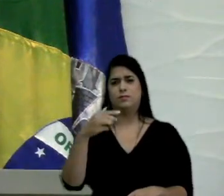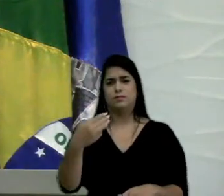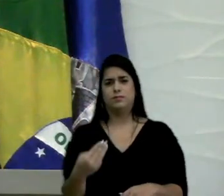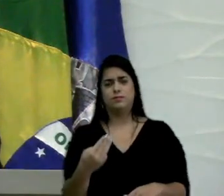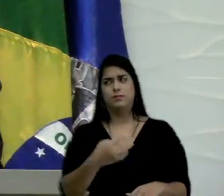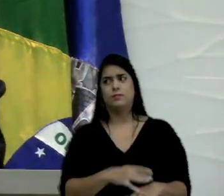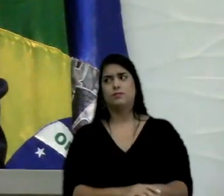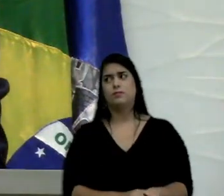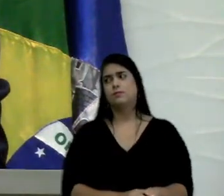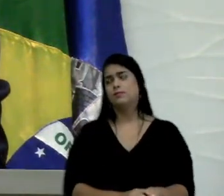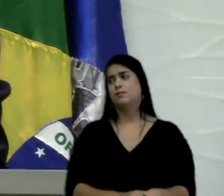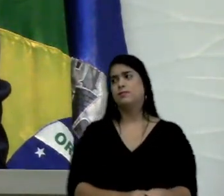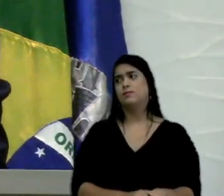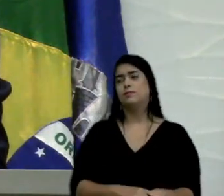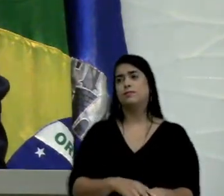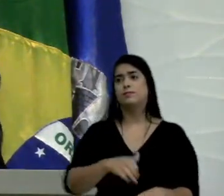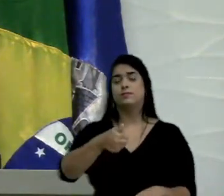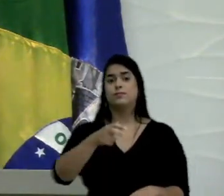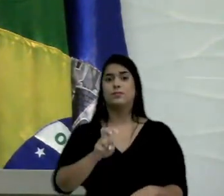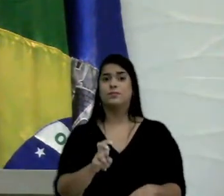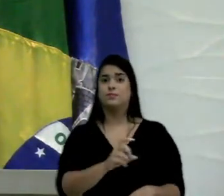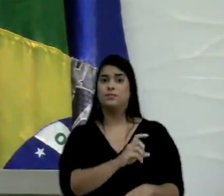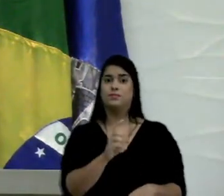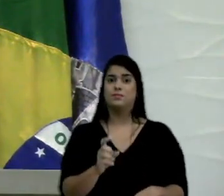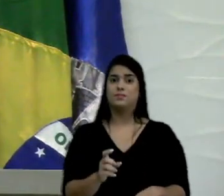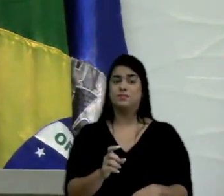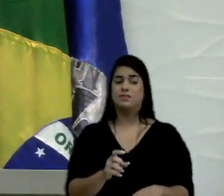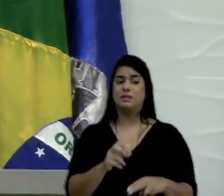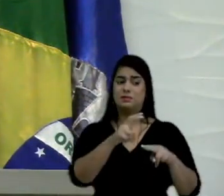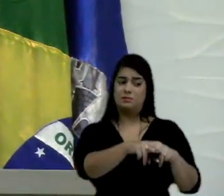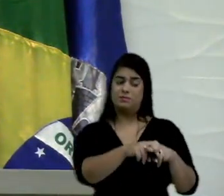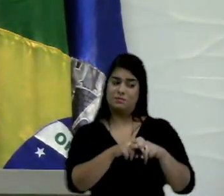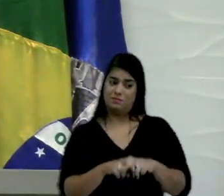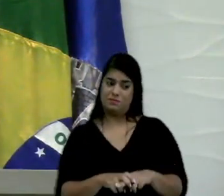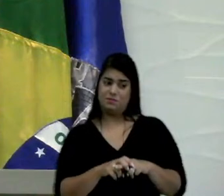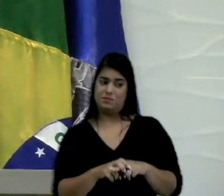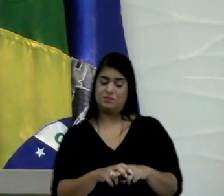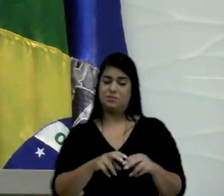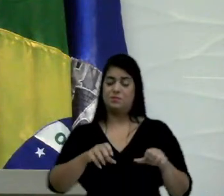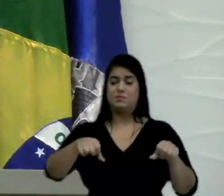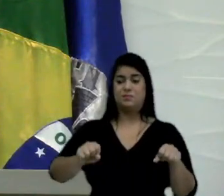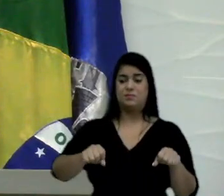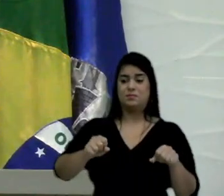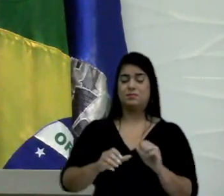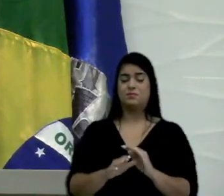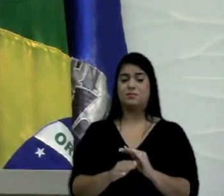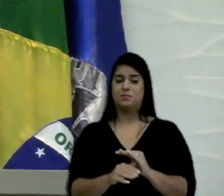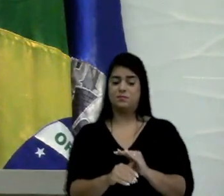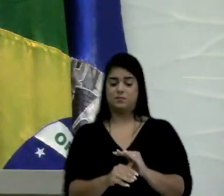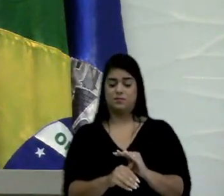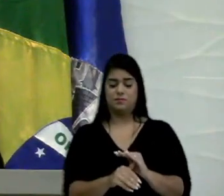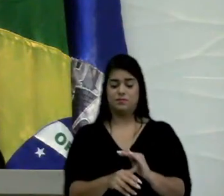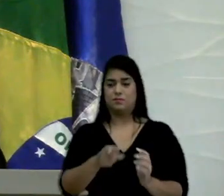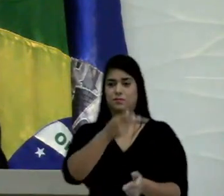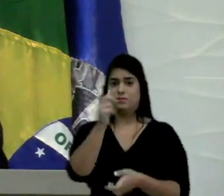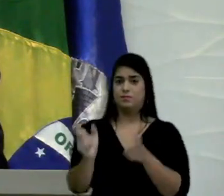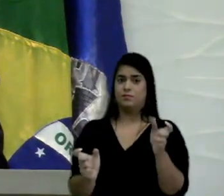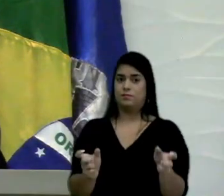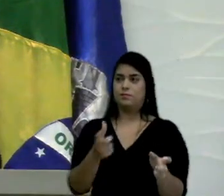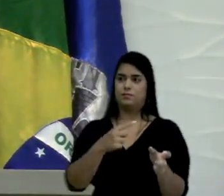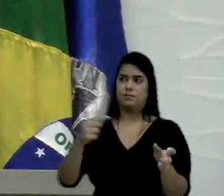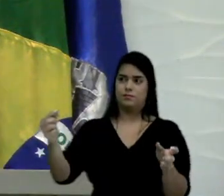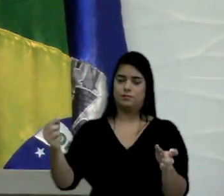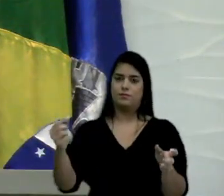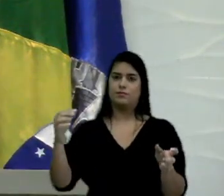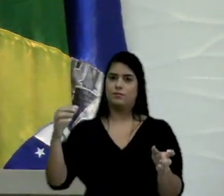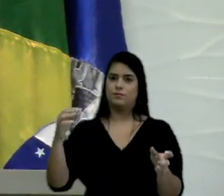em 15 dias foi preso duas motos lá em Bel Jardim moto roubada e pessoas que saíram daqui de São Bento e